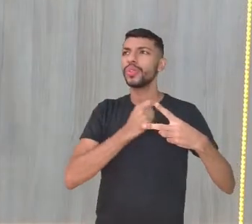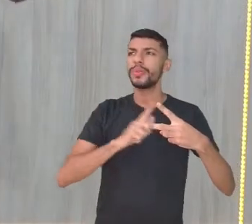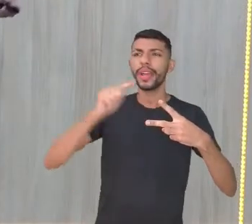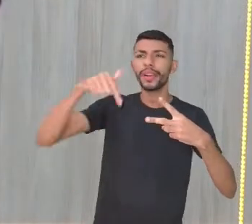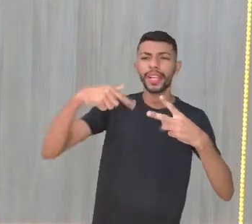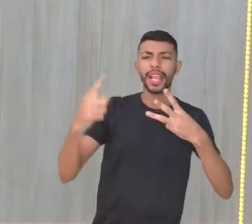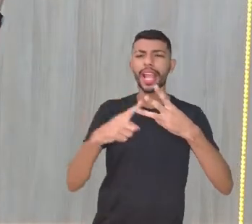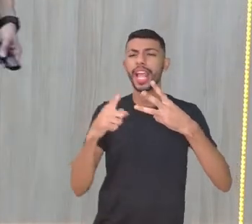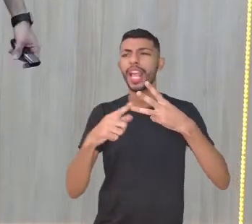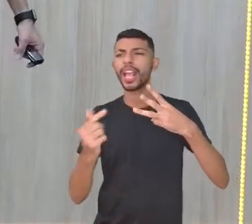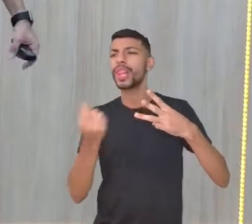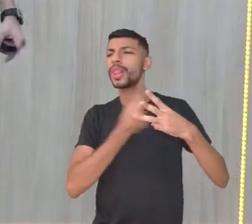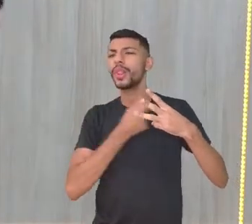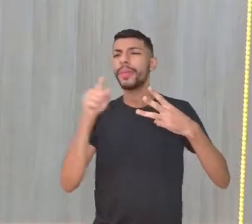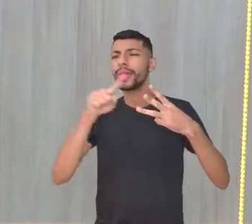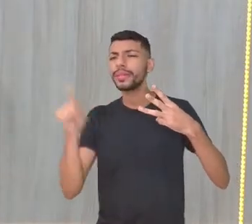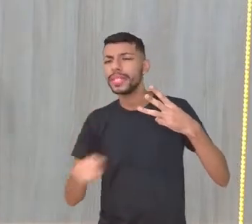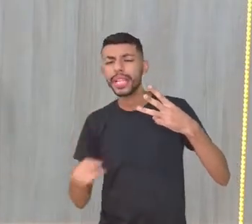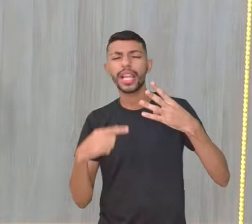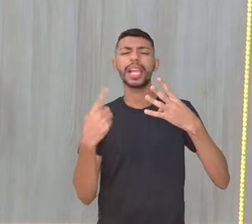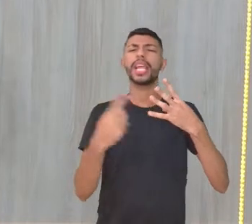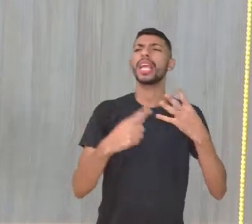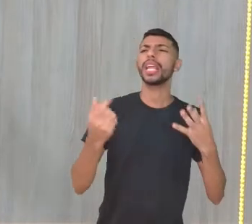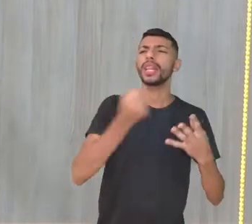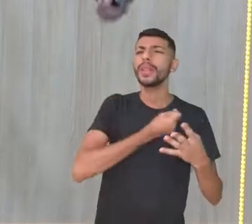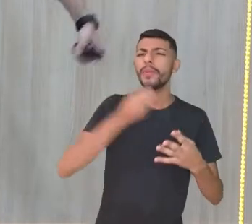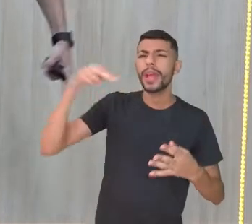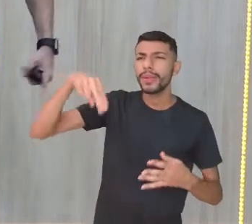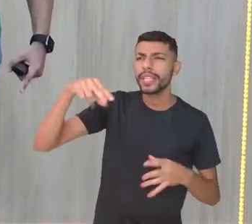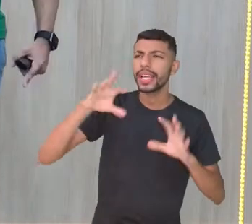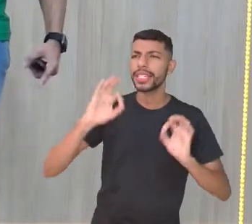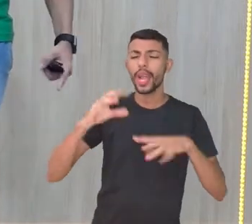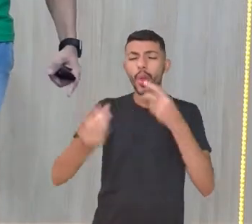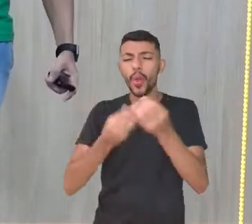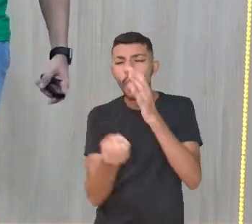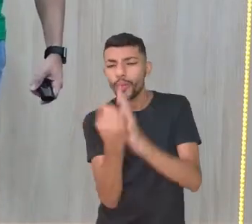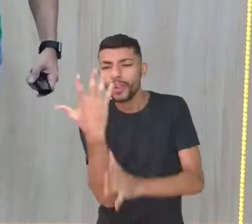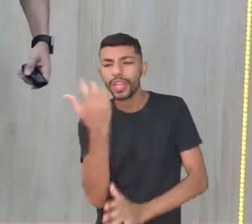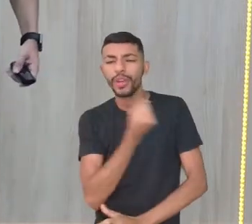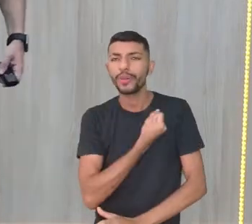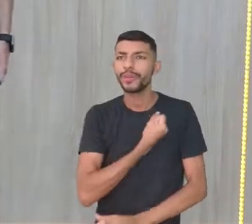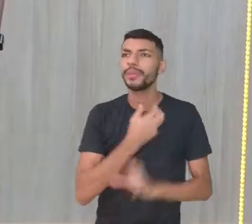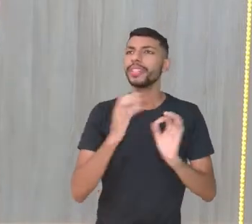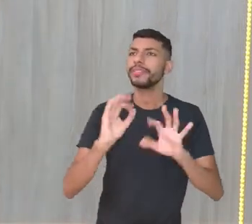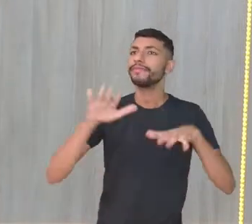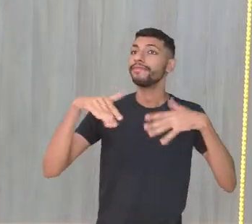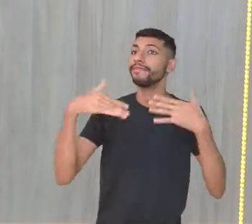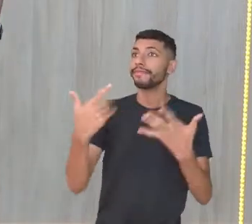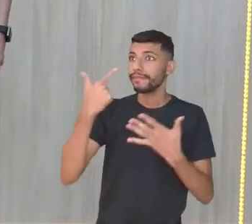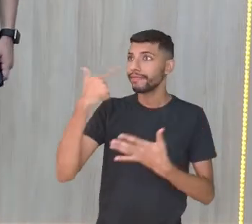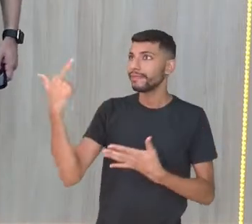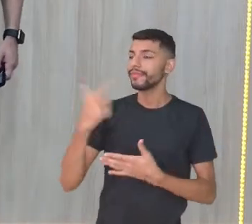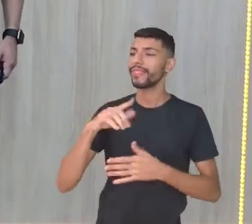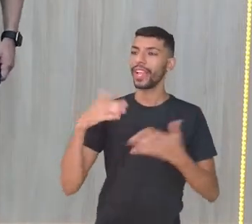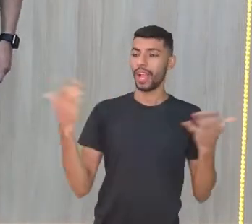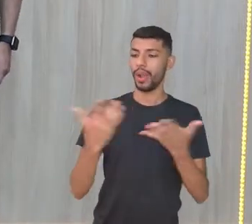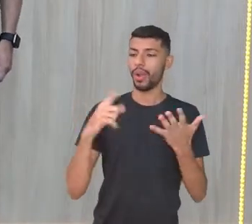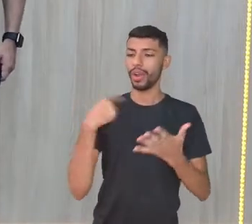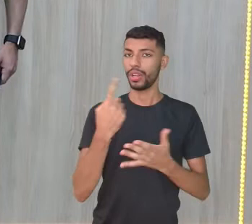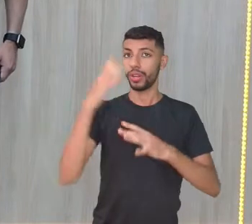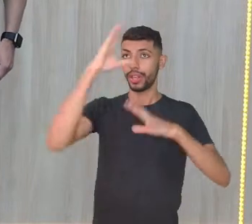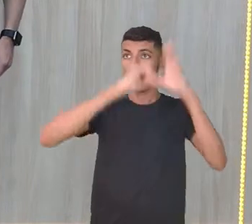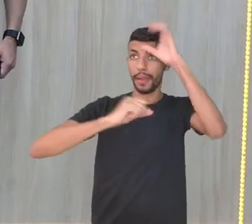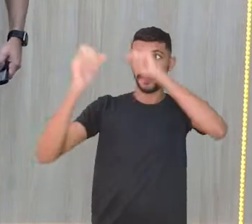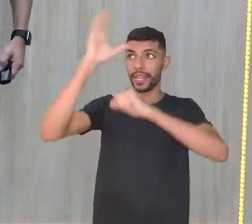números naturais. Como foi que surgiram os números, né? Então, agora a gente vai aprender